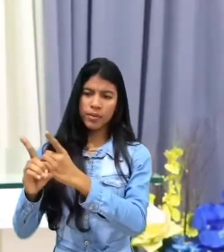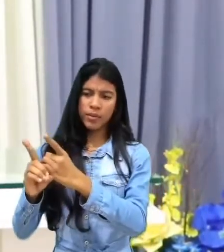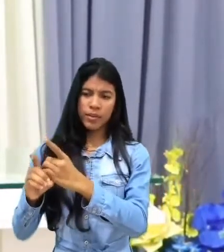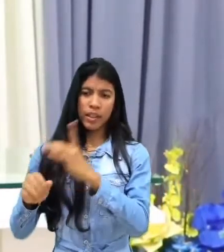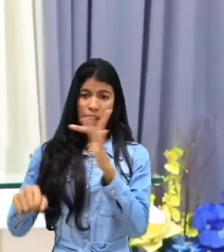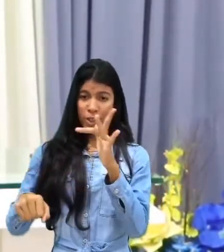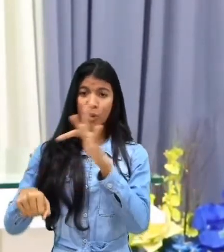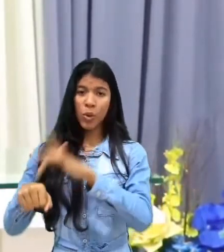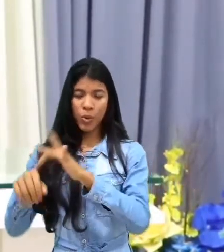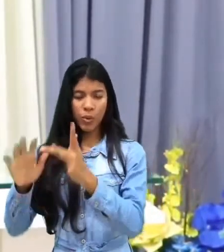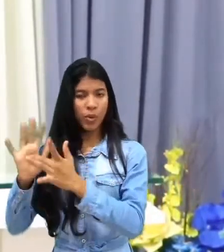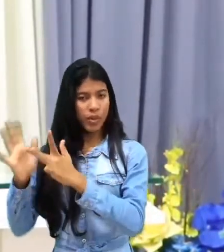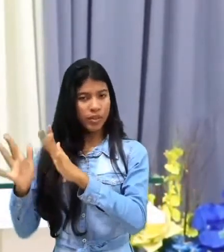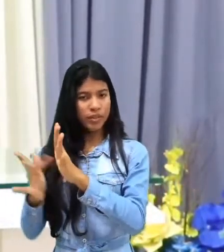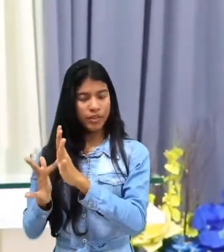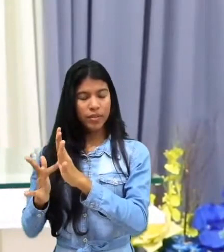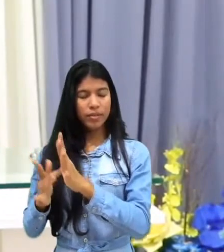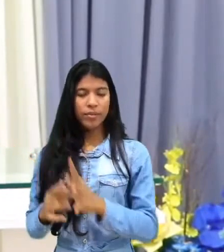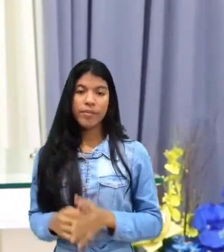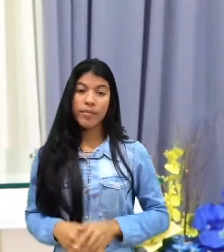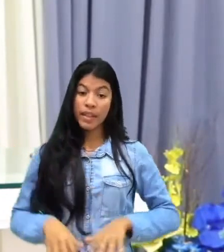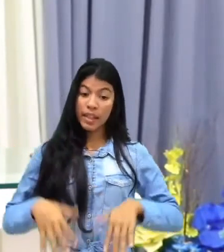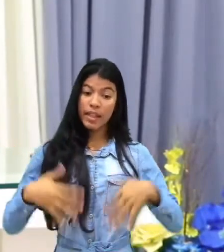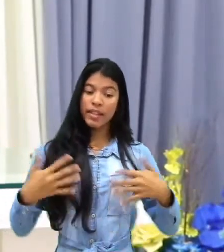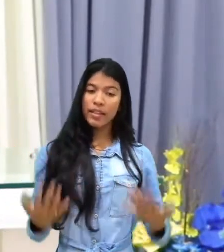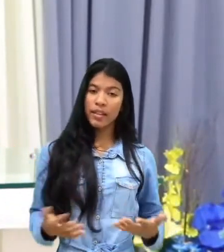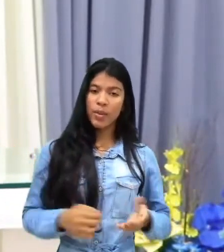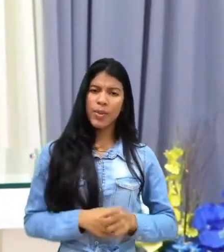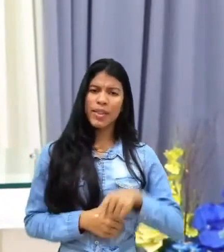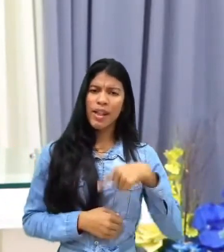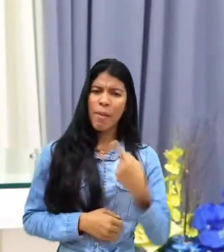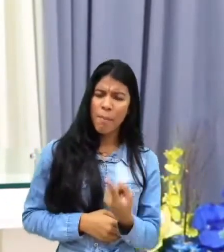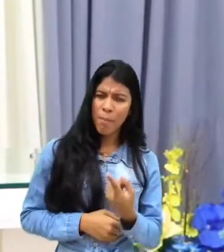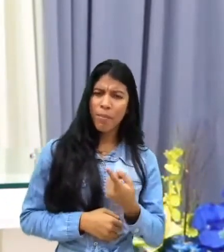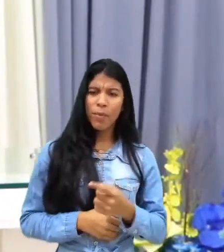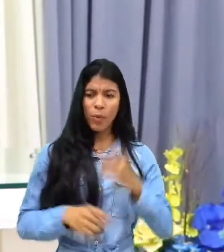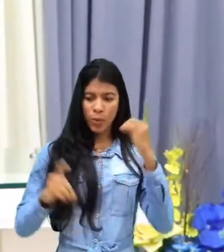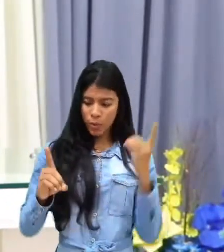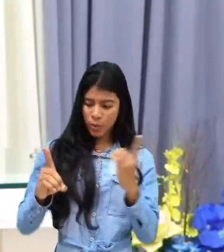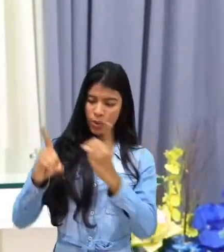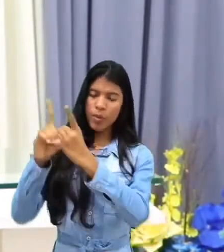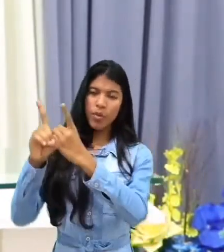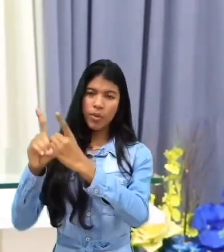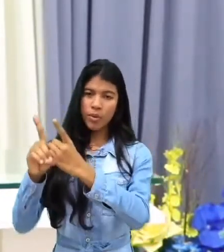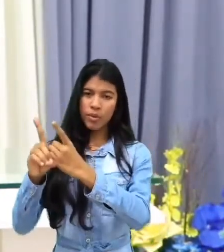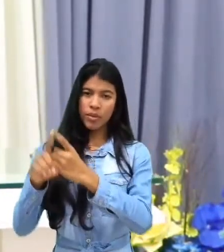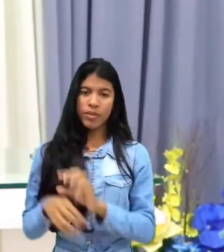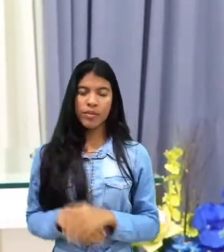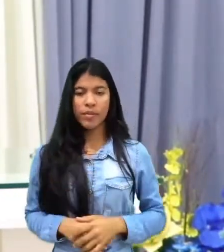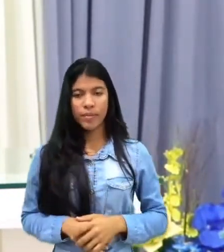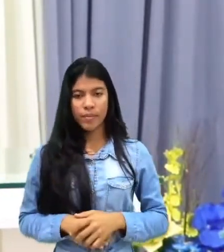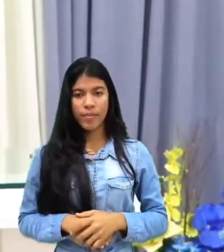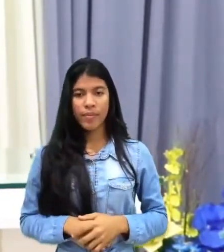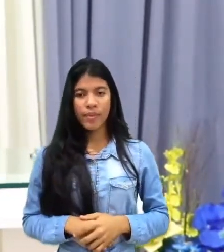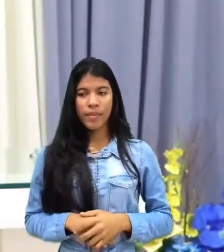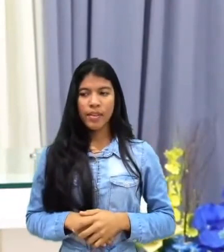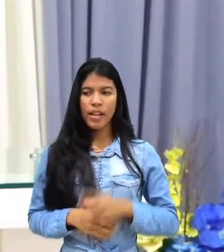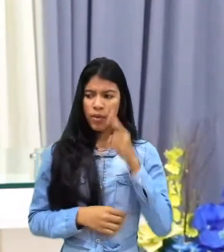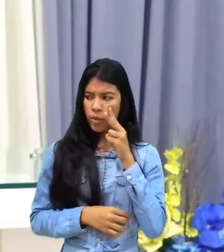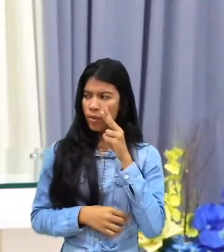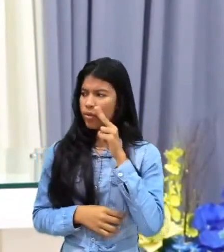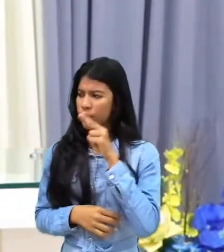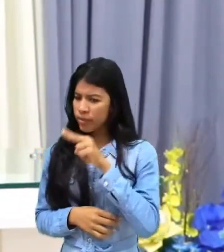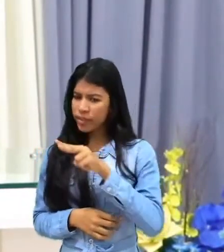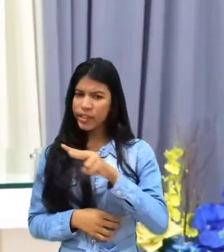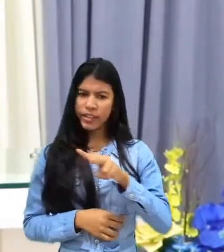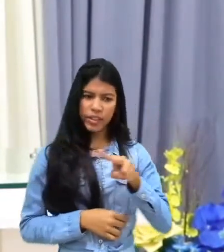desse encontro que ela provocou com Deus, ela passou a ser notada. Ela passou a